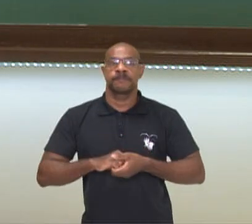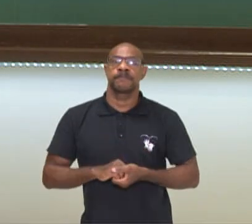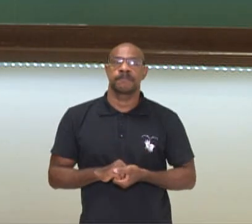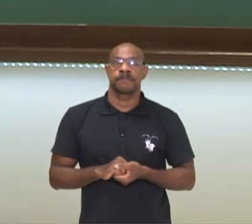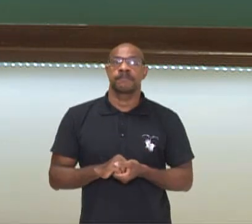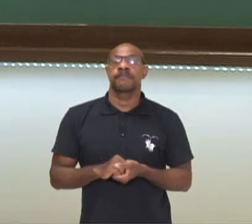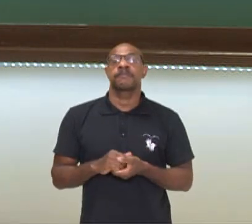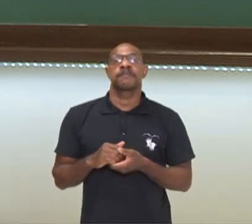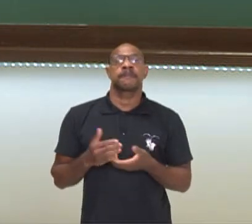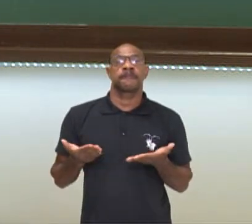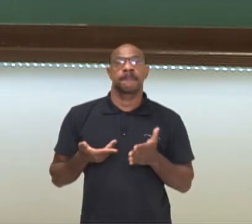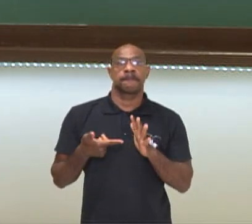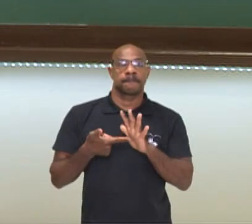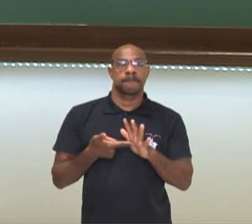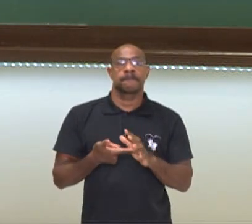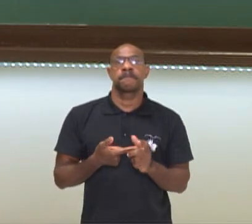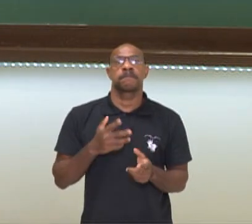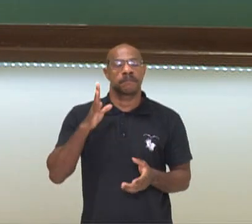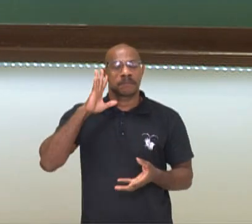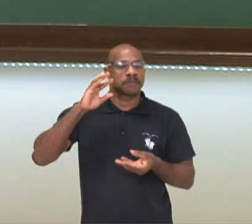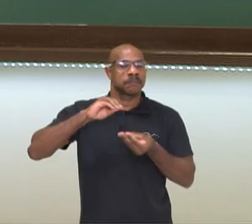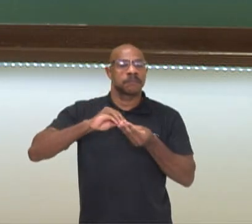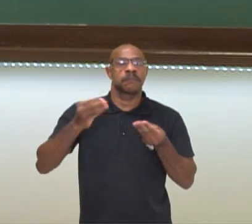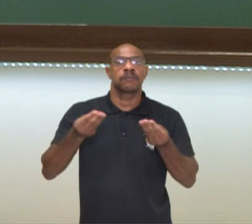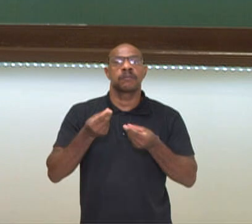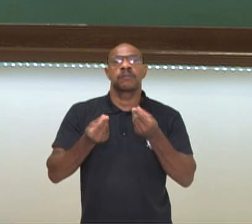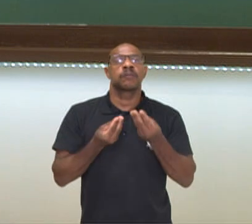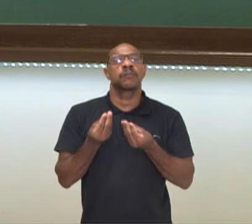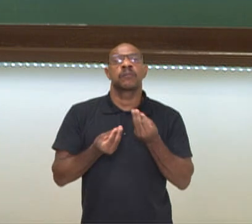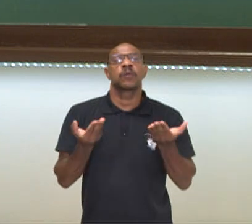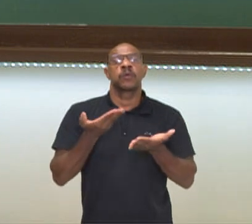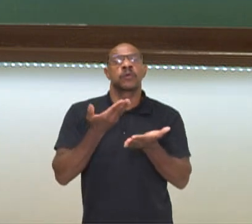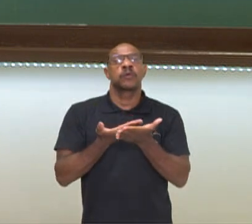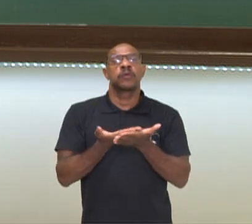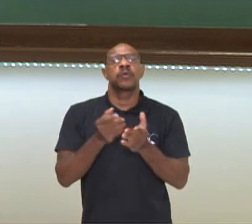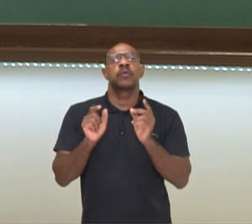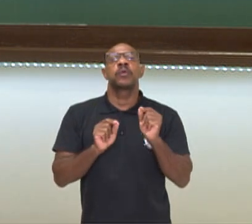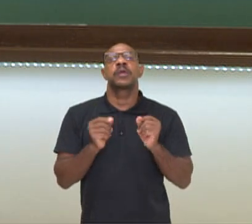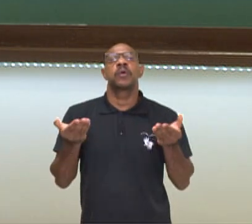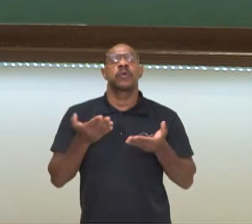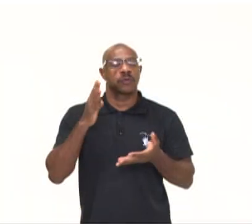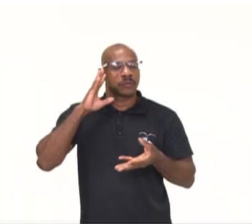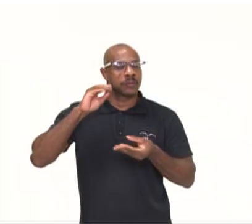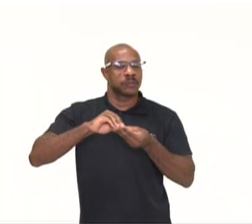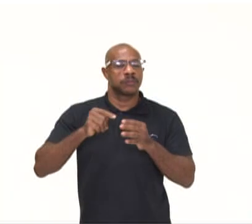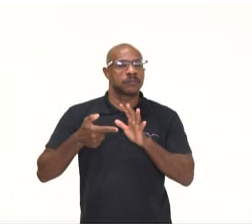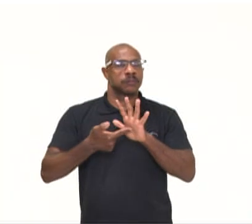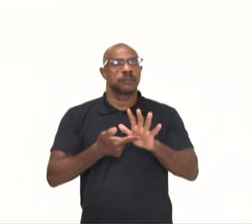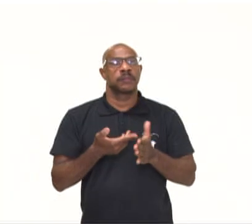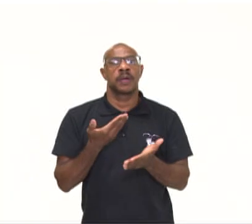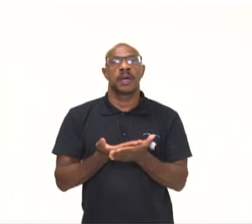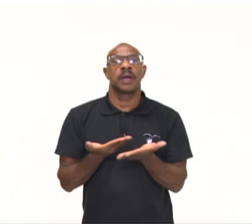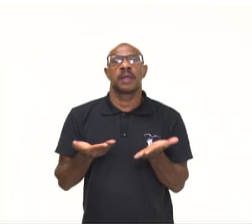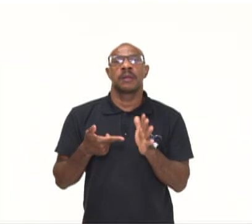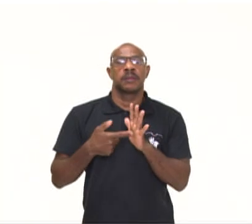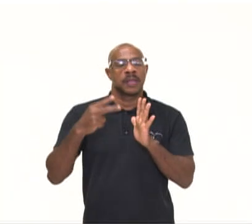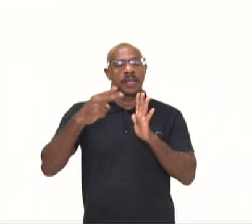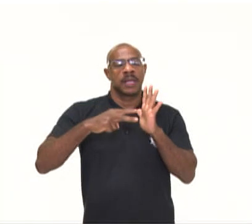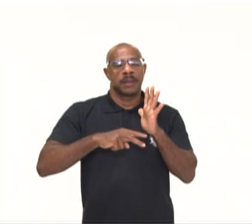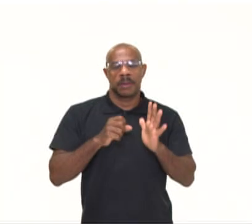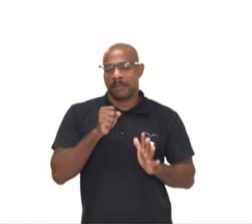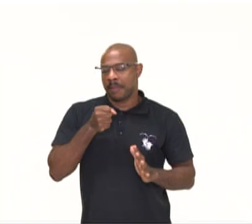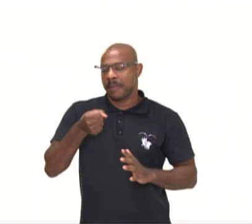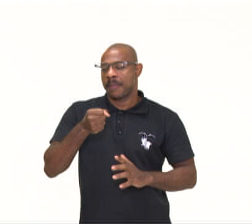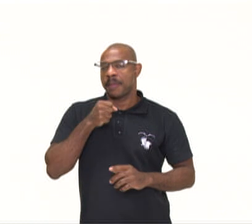vamos lá então aqui o que que nós temos hoje ousada vamos lá retomada nossa nessa aula Lemos uma